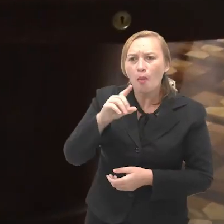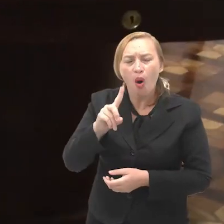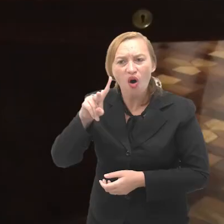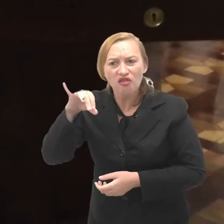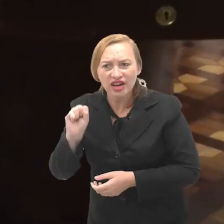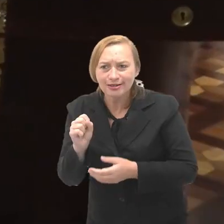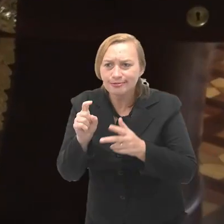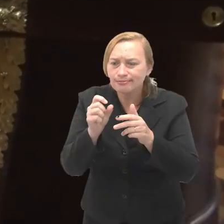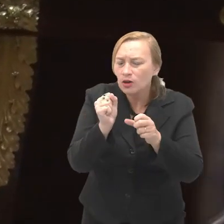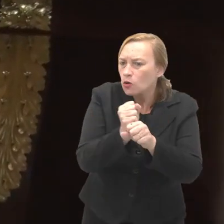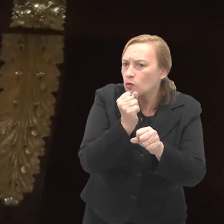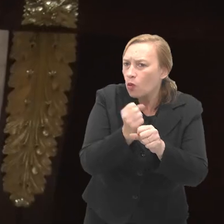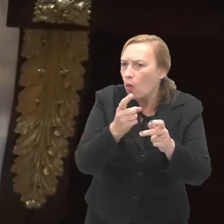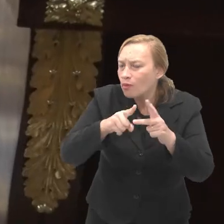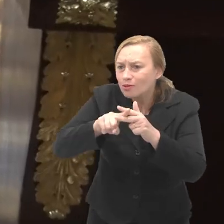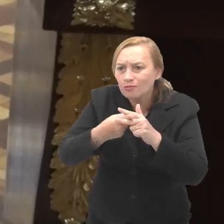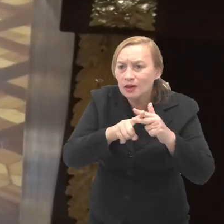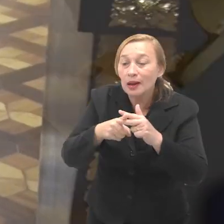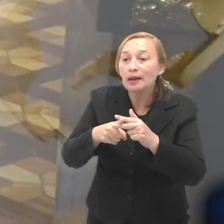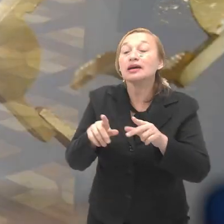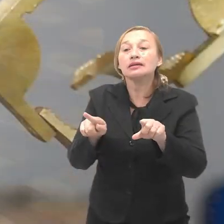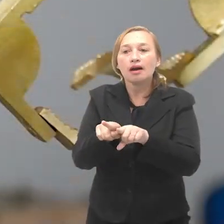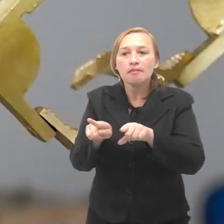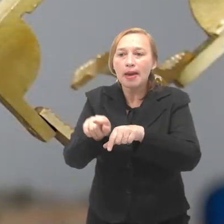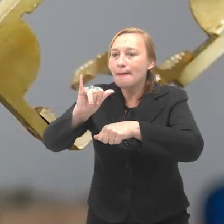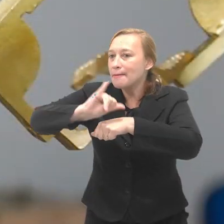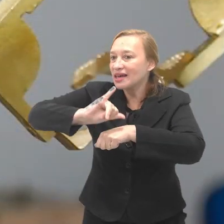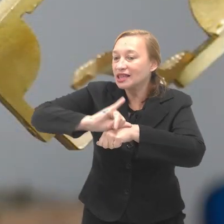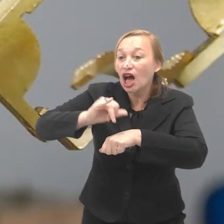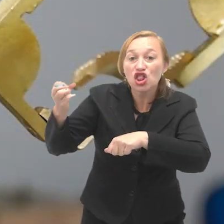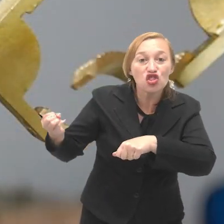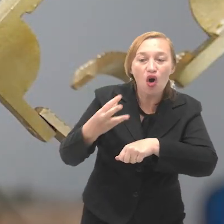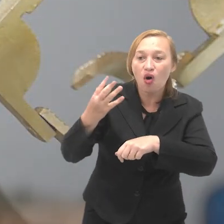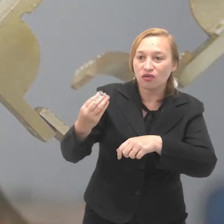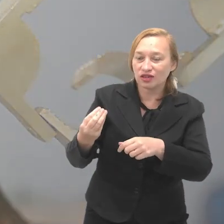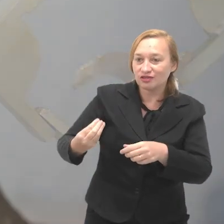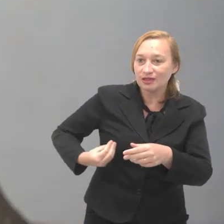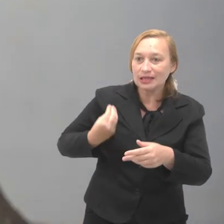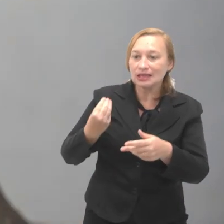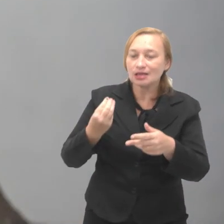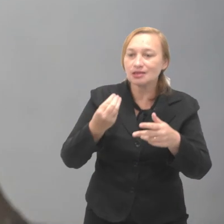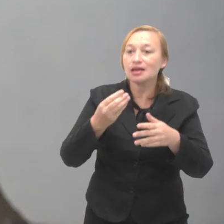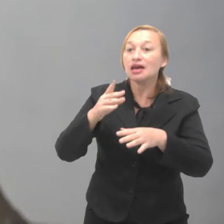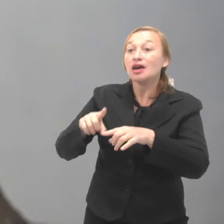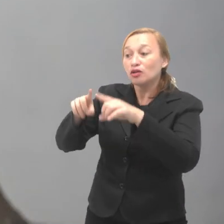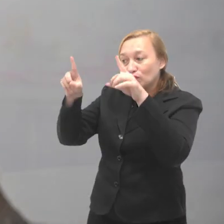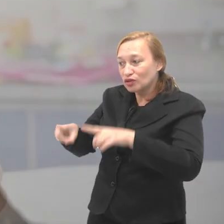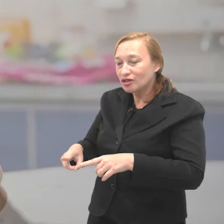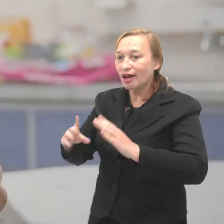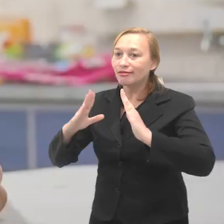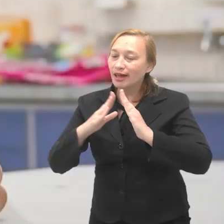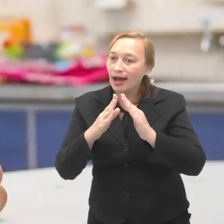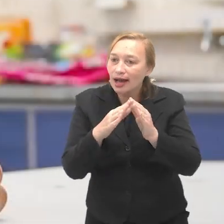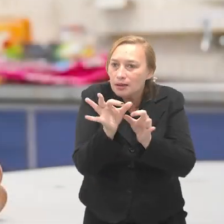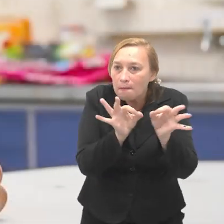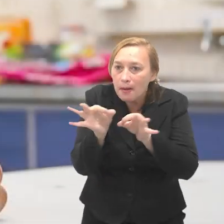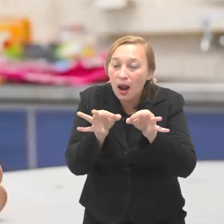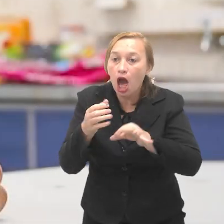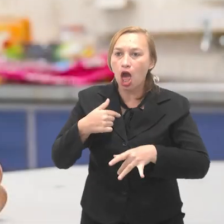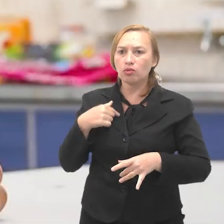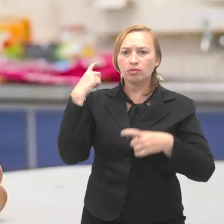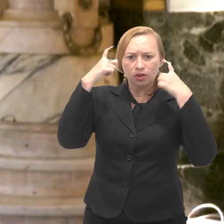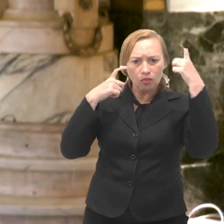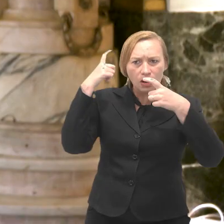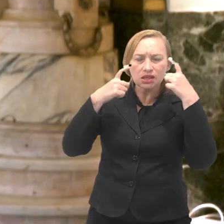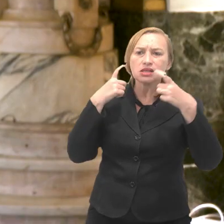Não só os móveis foram restaurados, vários metais ganharam vida nova pelas mãos dos funcionários da casa. Tem